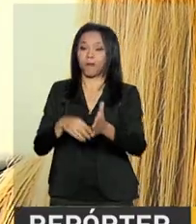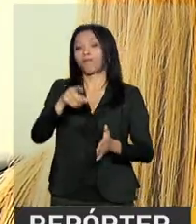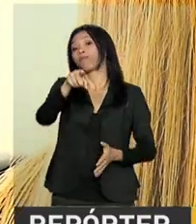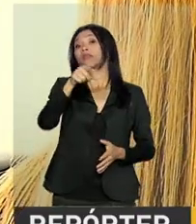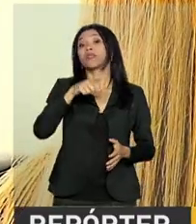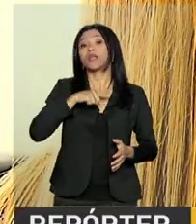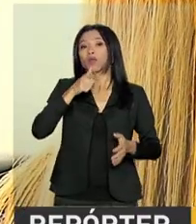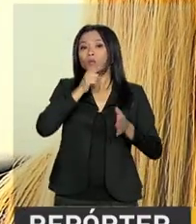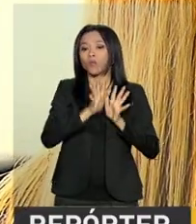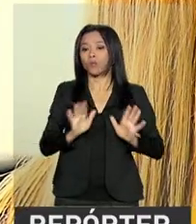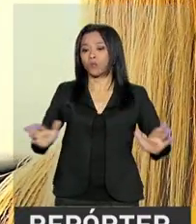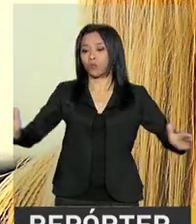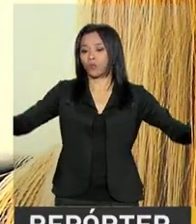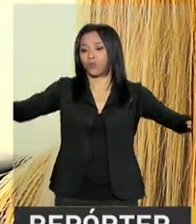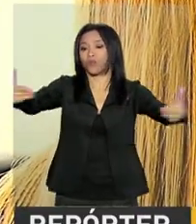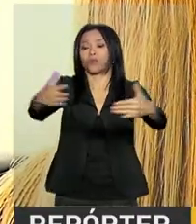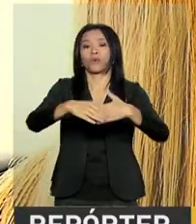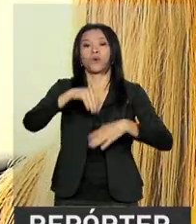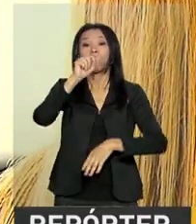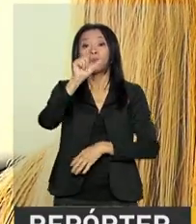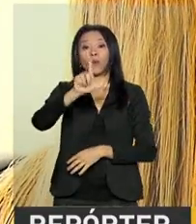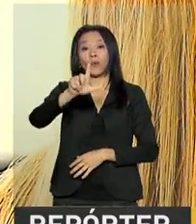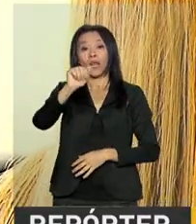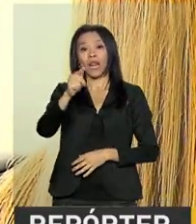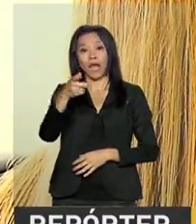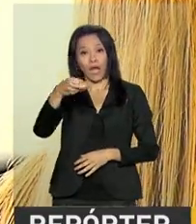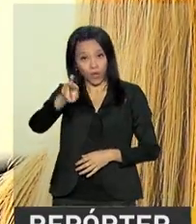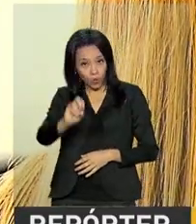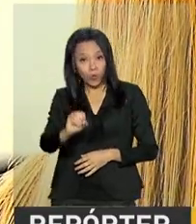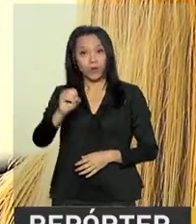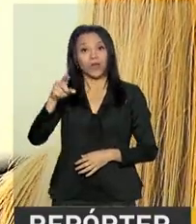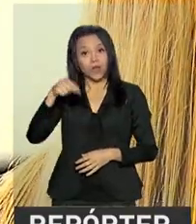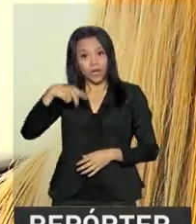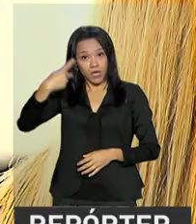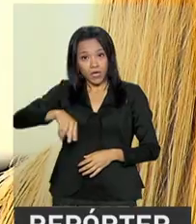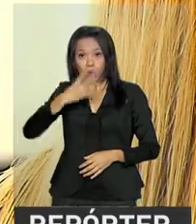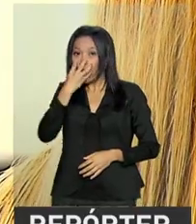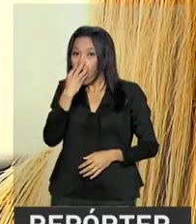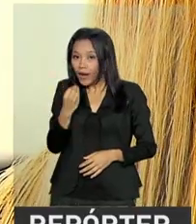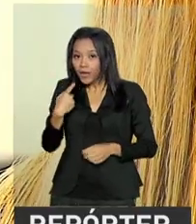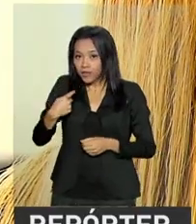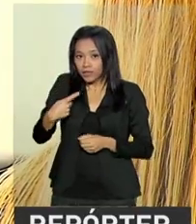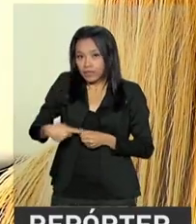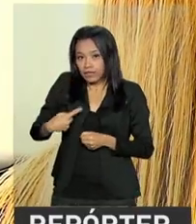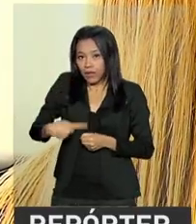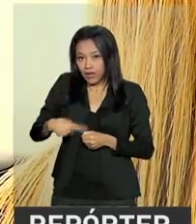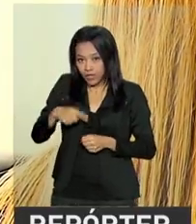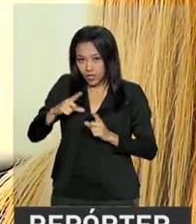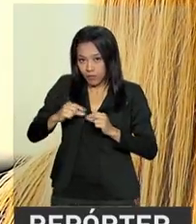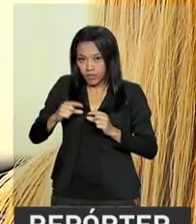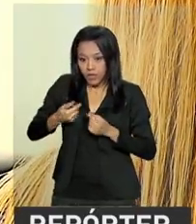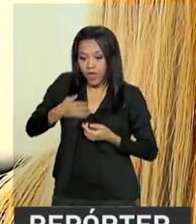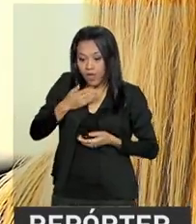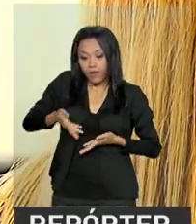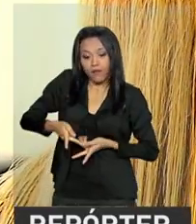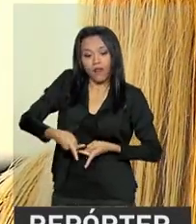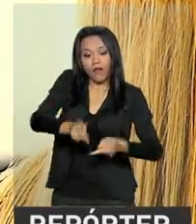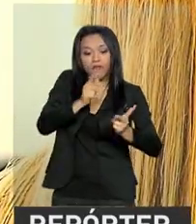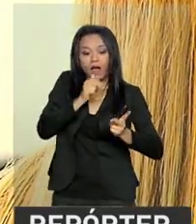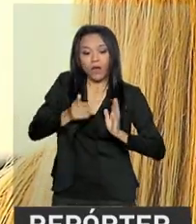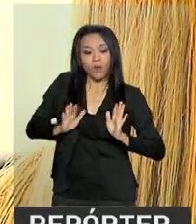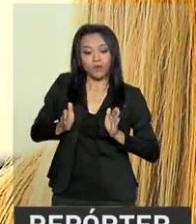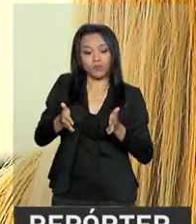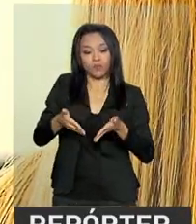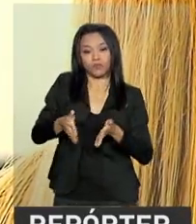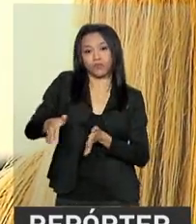da cidade e ocorre o guará é um dos córregos que abastecem um dos principais afluentes lá para no ar então a